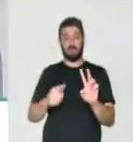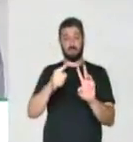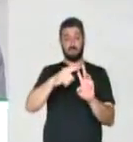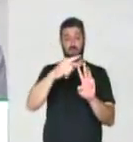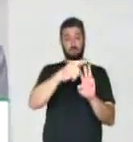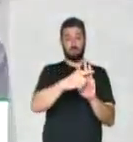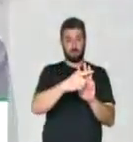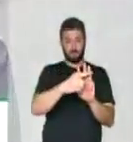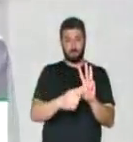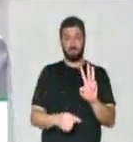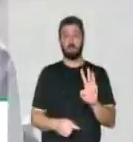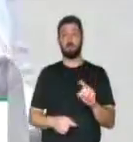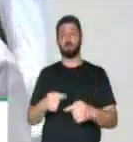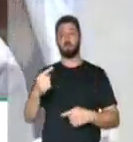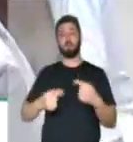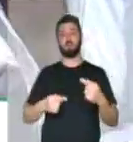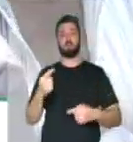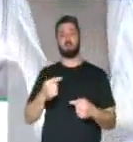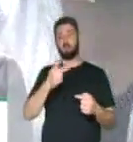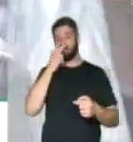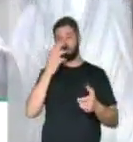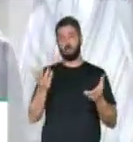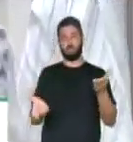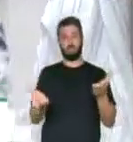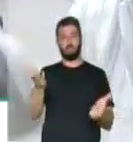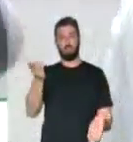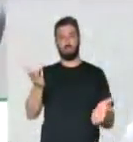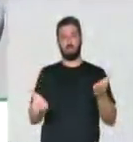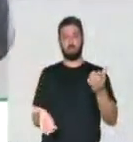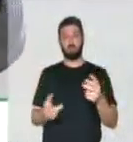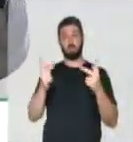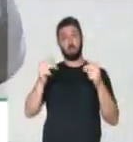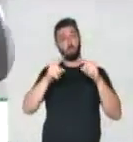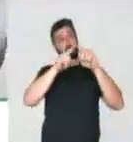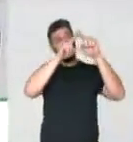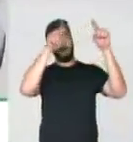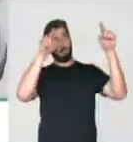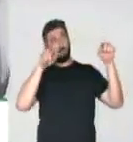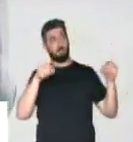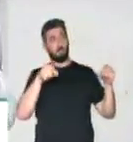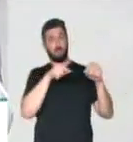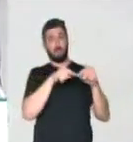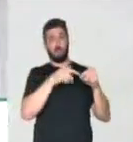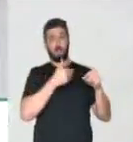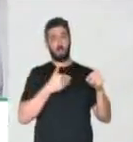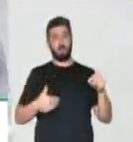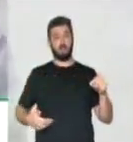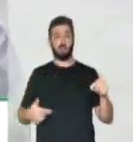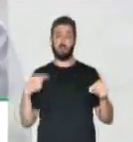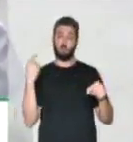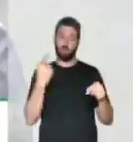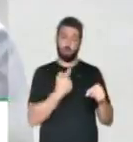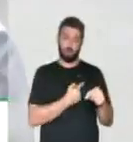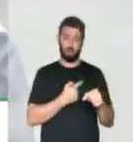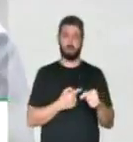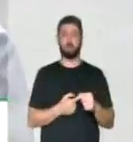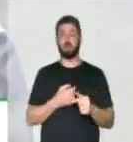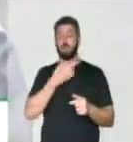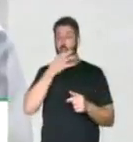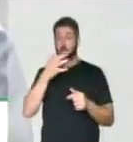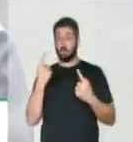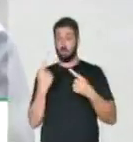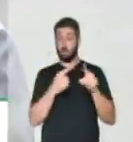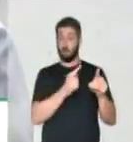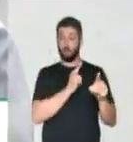O debate ficou desbalanceado, como no painel público que nós, críticos a